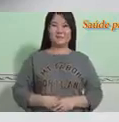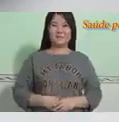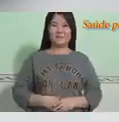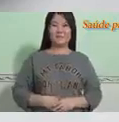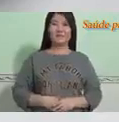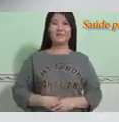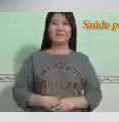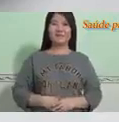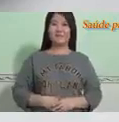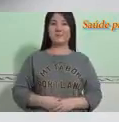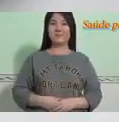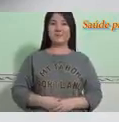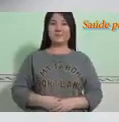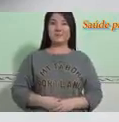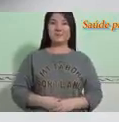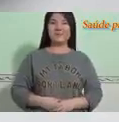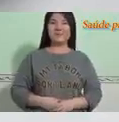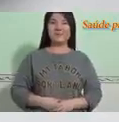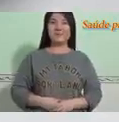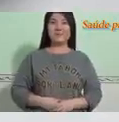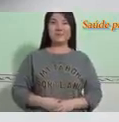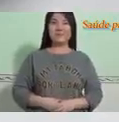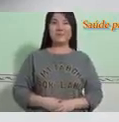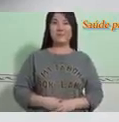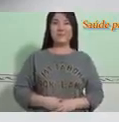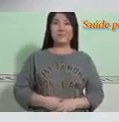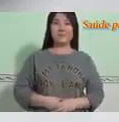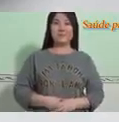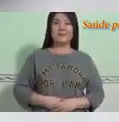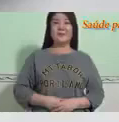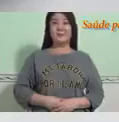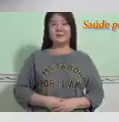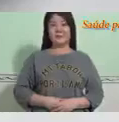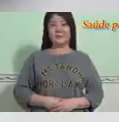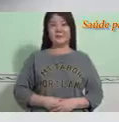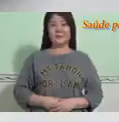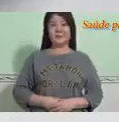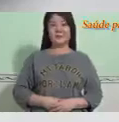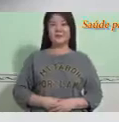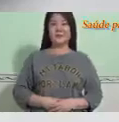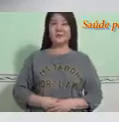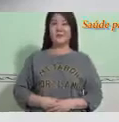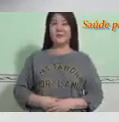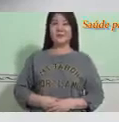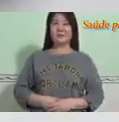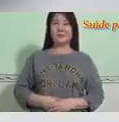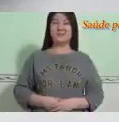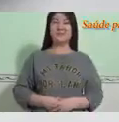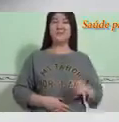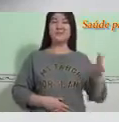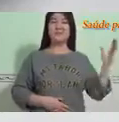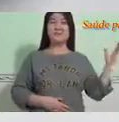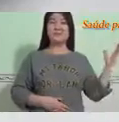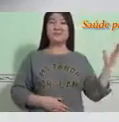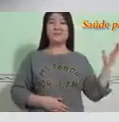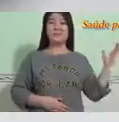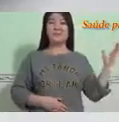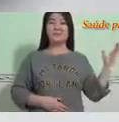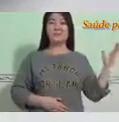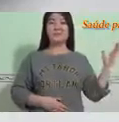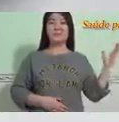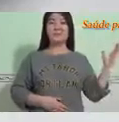que a transmissão poderia acontecer de pessoa para pessoa por meio da inalação de gotículas suspensas no ar e